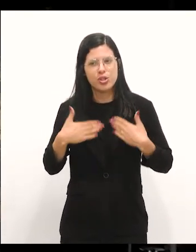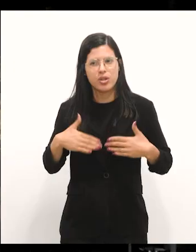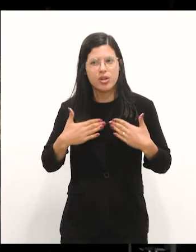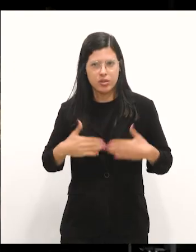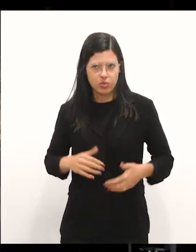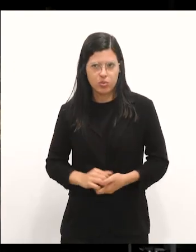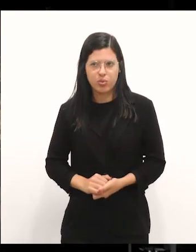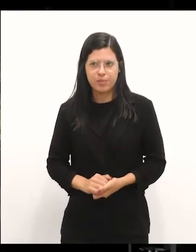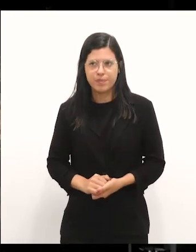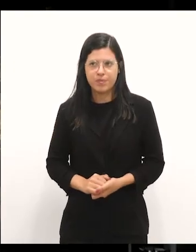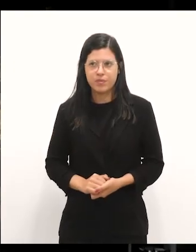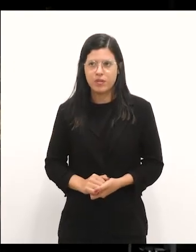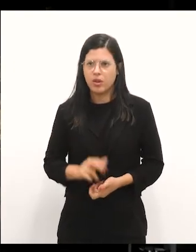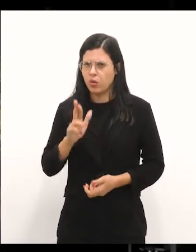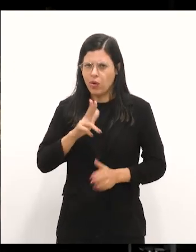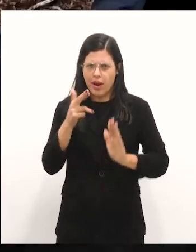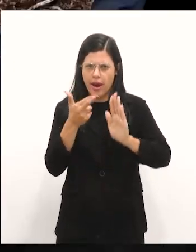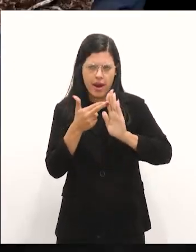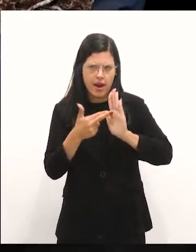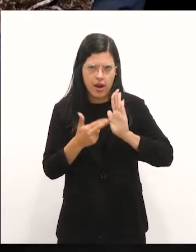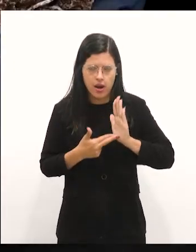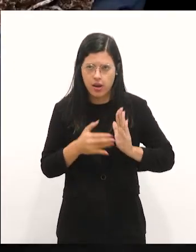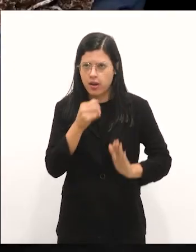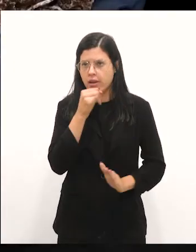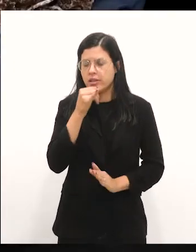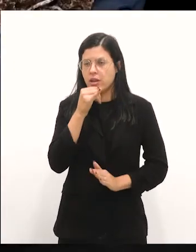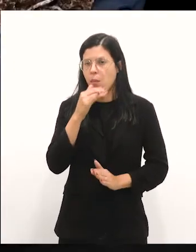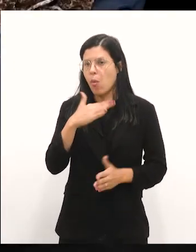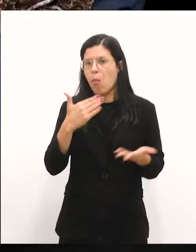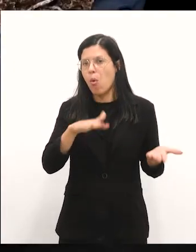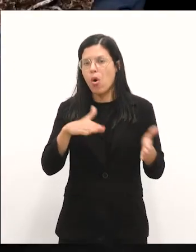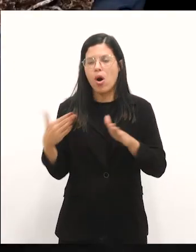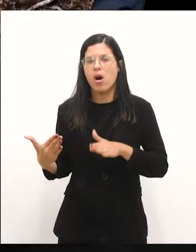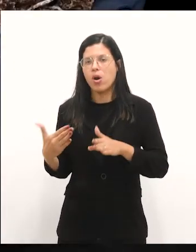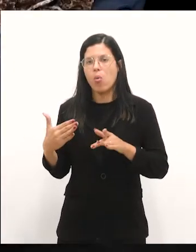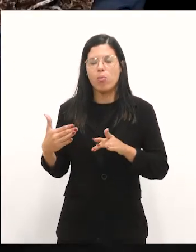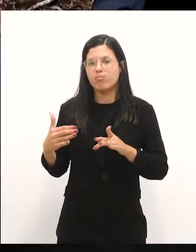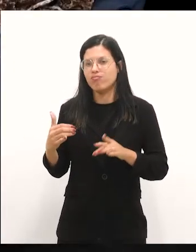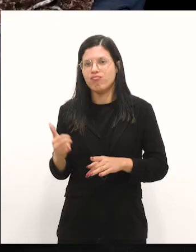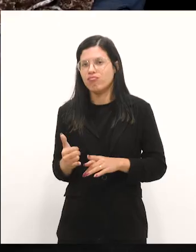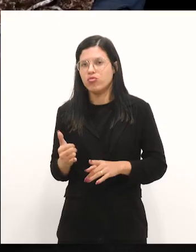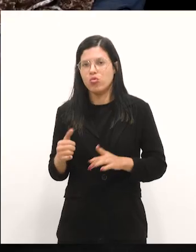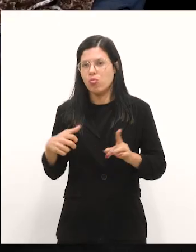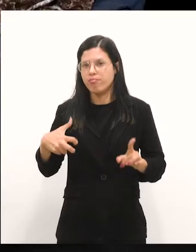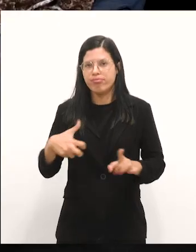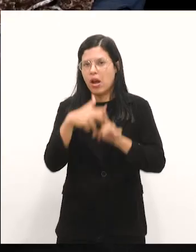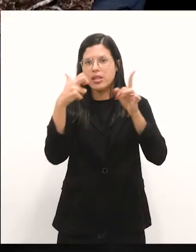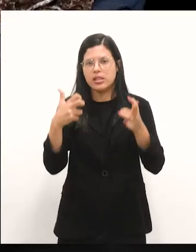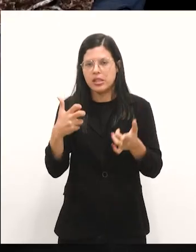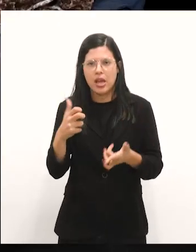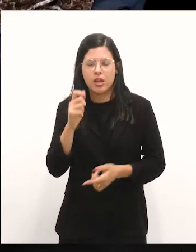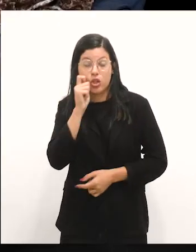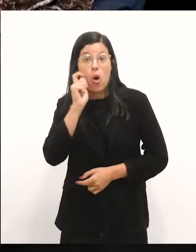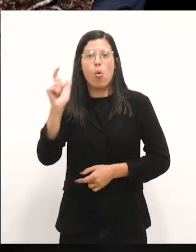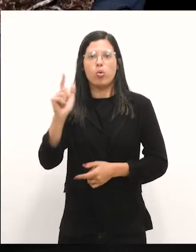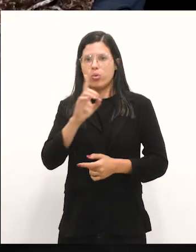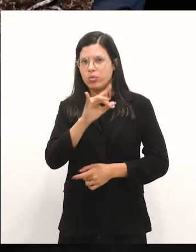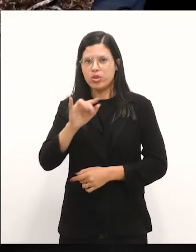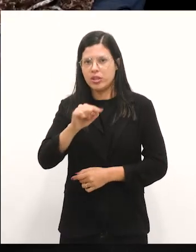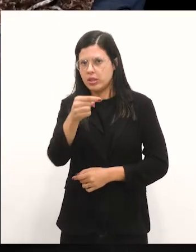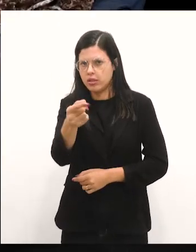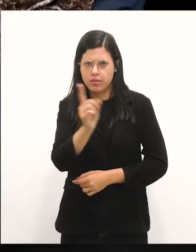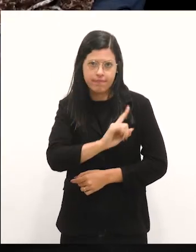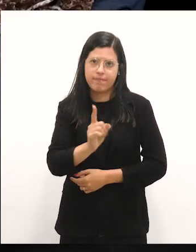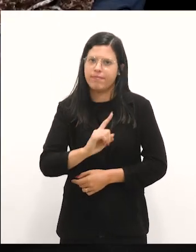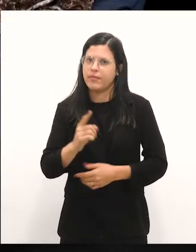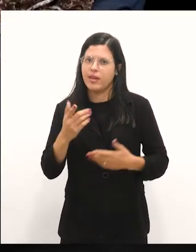descanso, né, de restabelecimento. Mas não é regra, porque, por exemplo, morreu num acidente e acordou no dia seguinte, não. Depende da pessoa, se ela é muito apegada, por